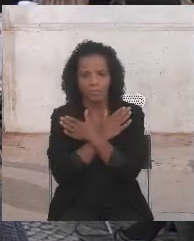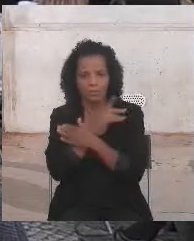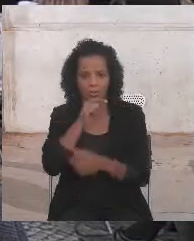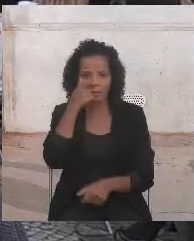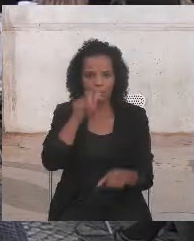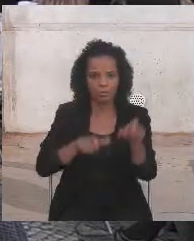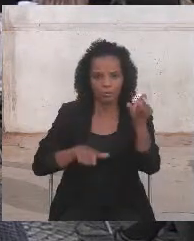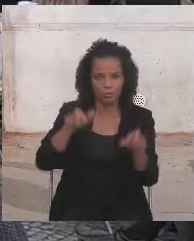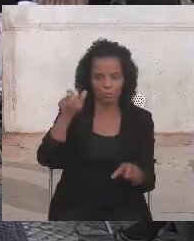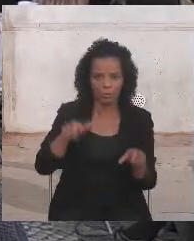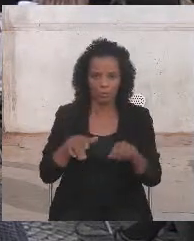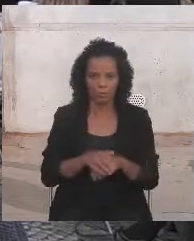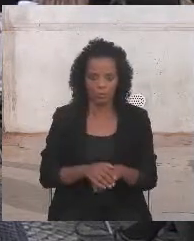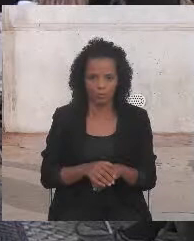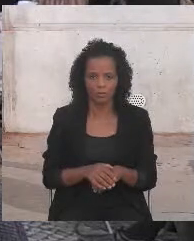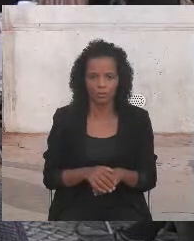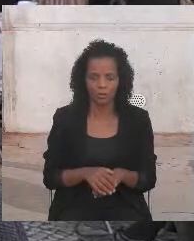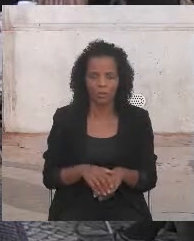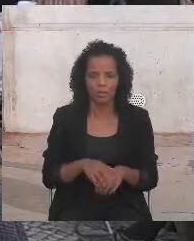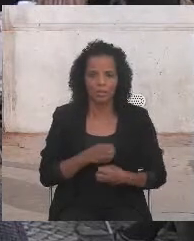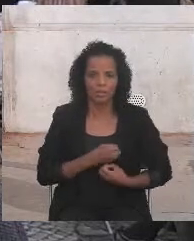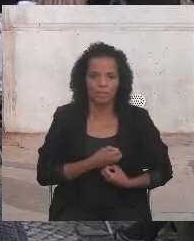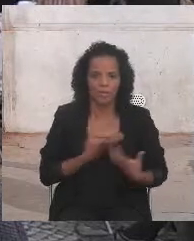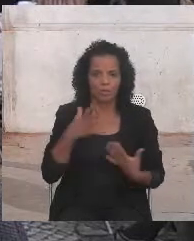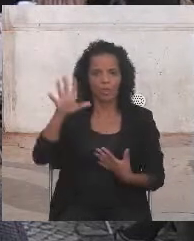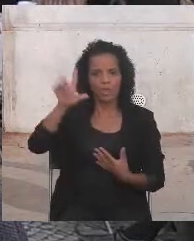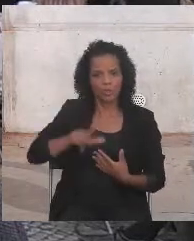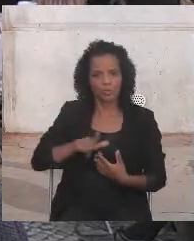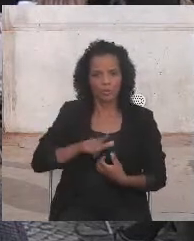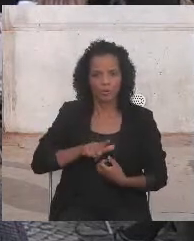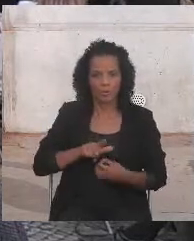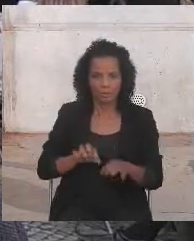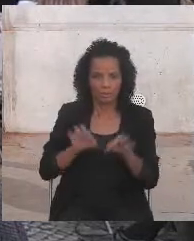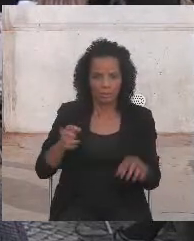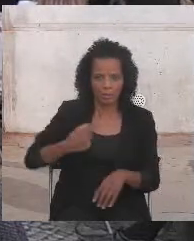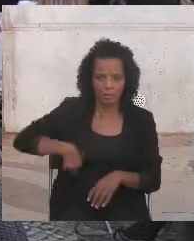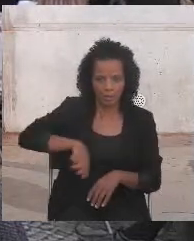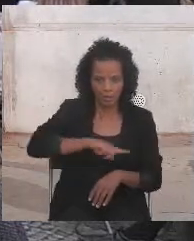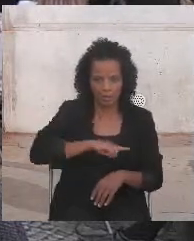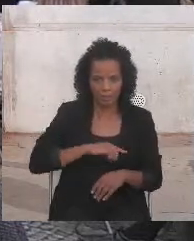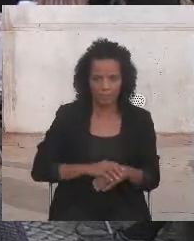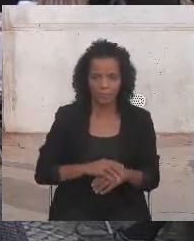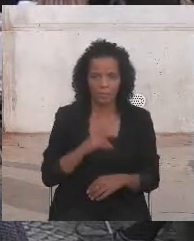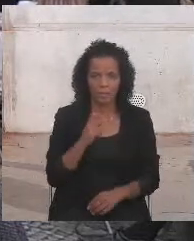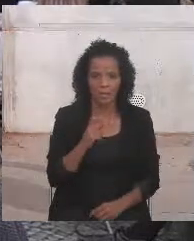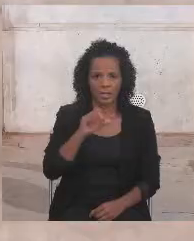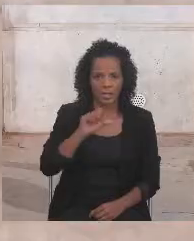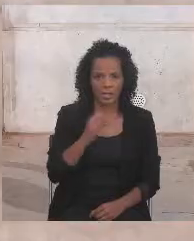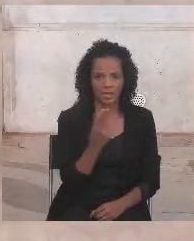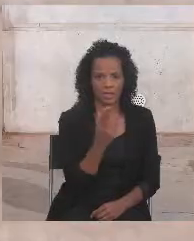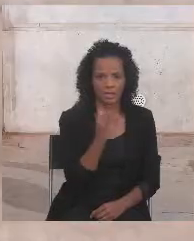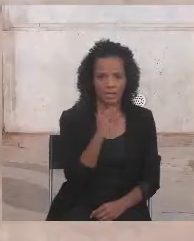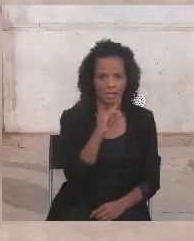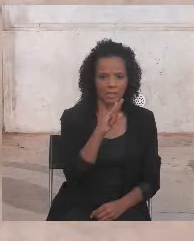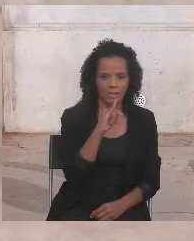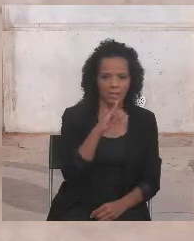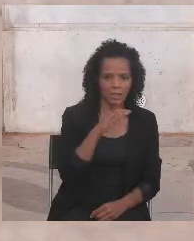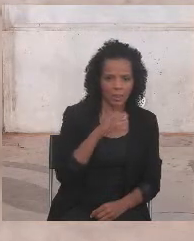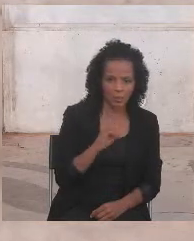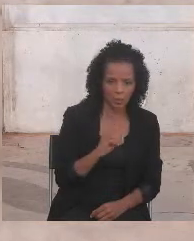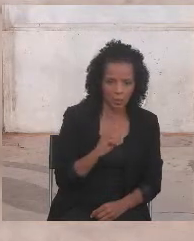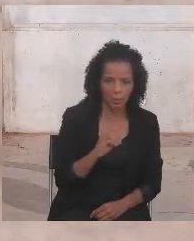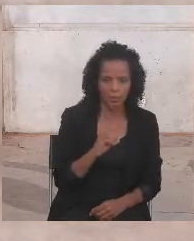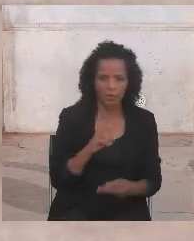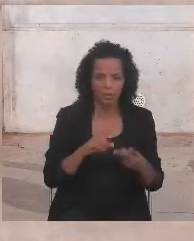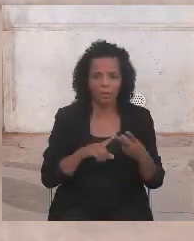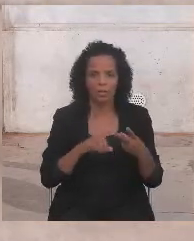que partilham esta nossa grande paixão por Lisboa. Aquilino Ribeiro Machado e